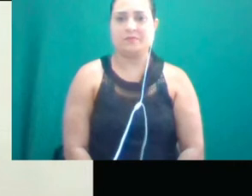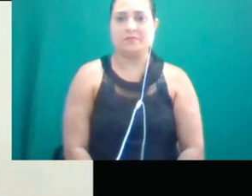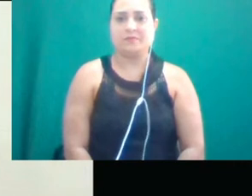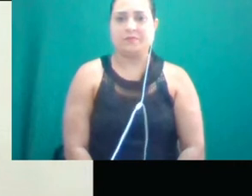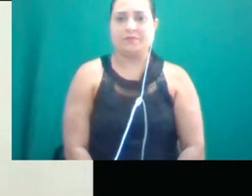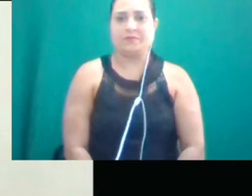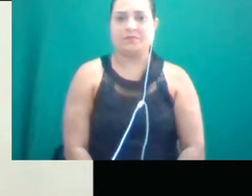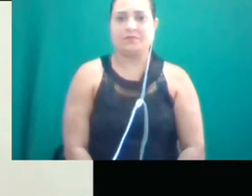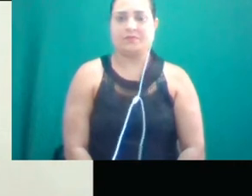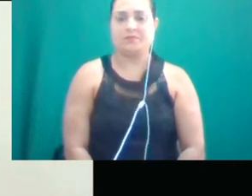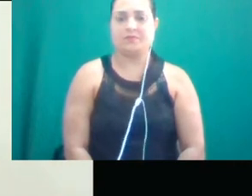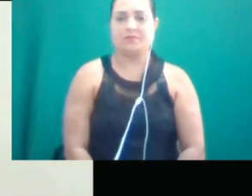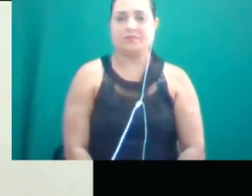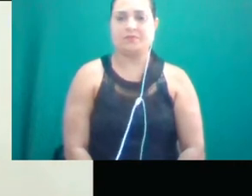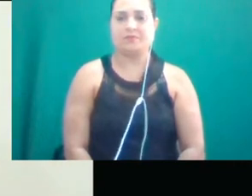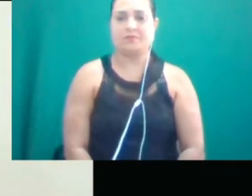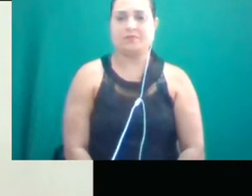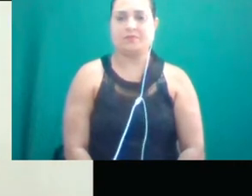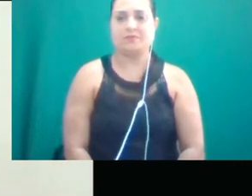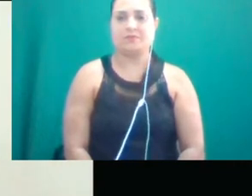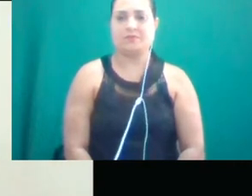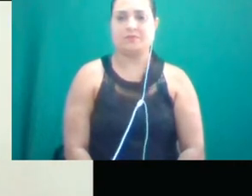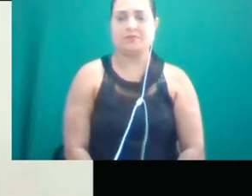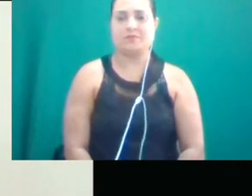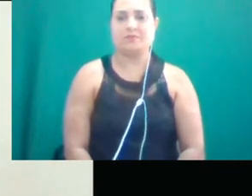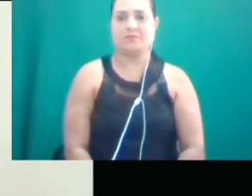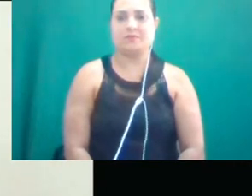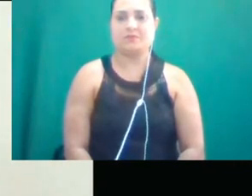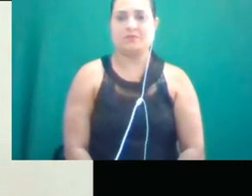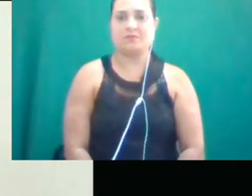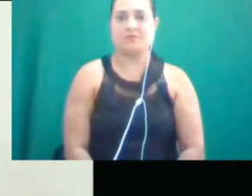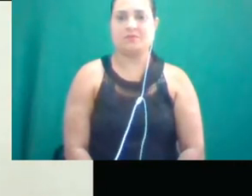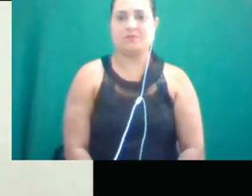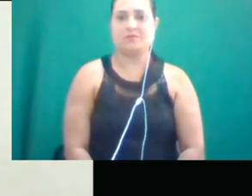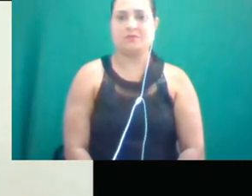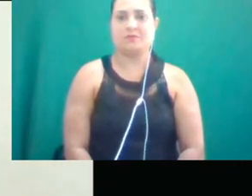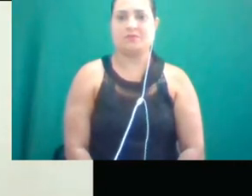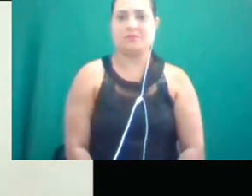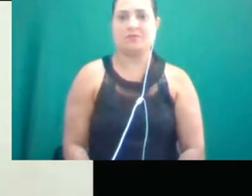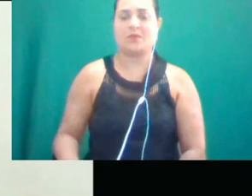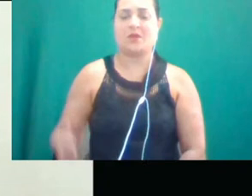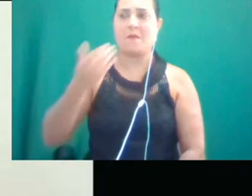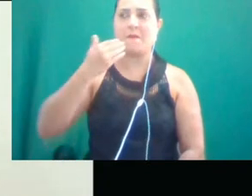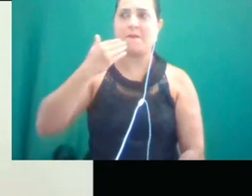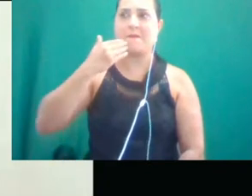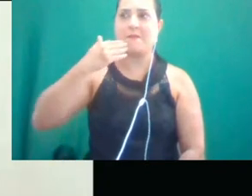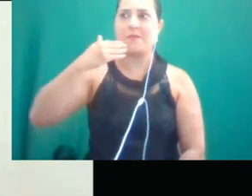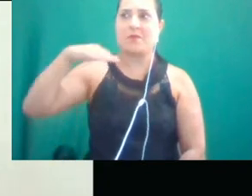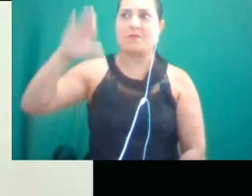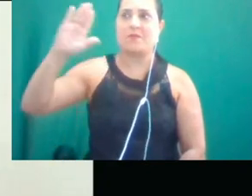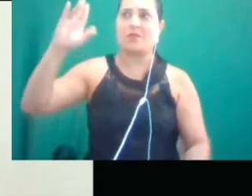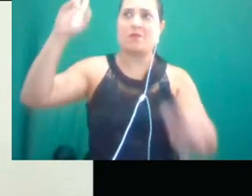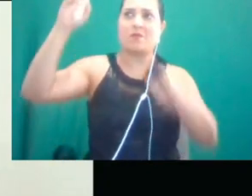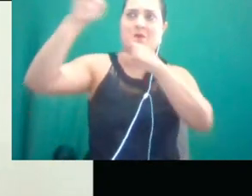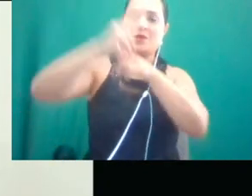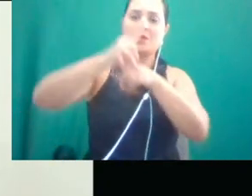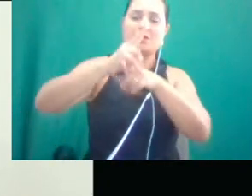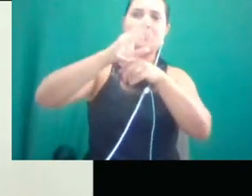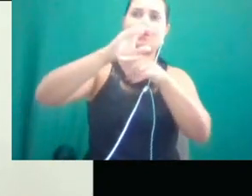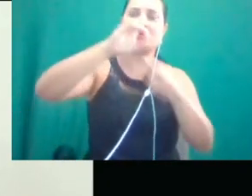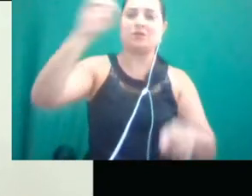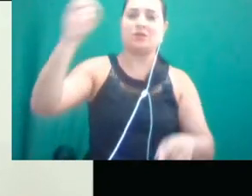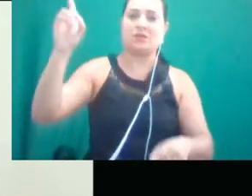de doenças animais, tendo como objetivo o homem. E prometo tudo isso fazer com o